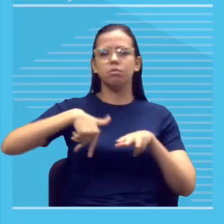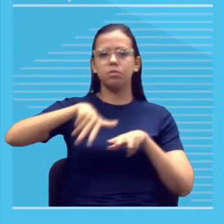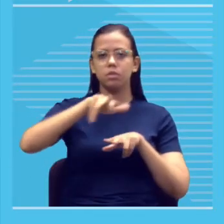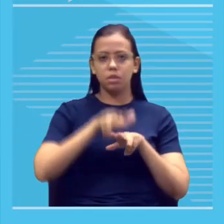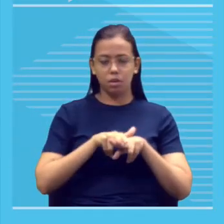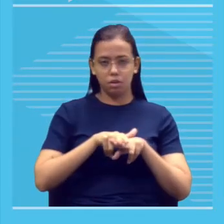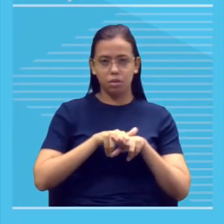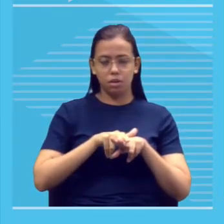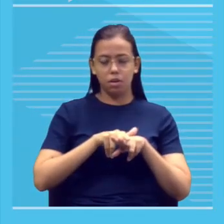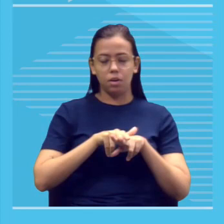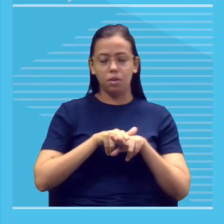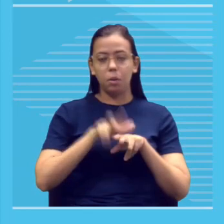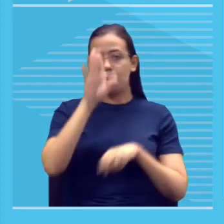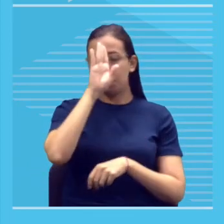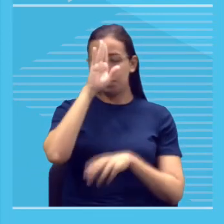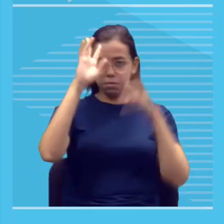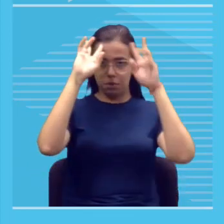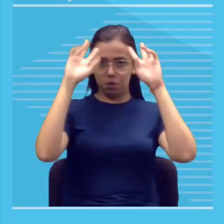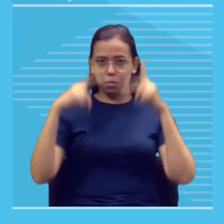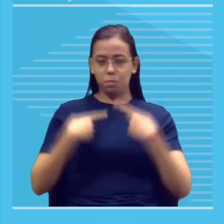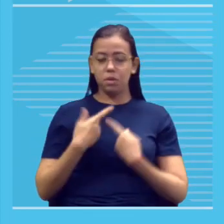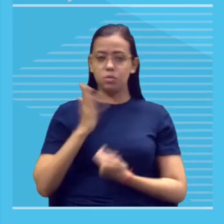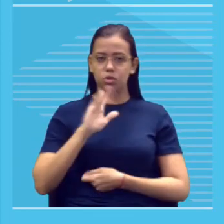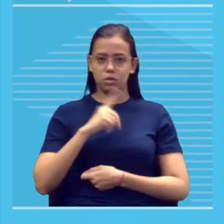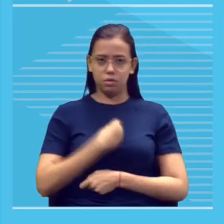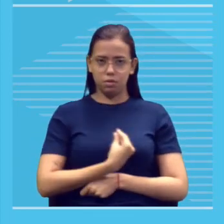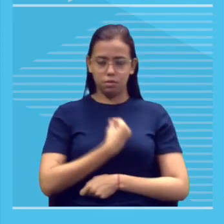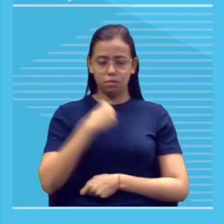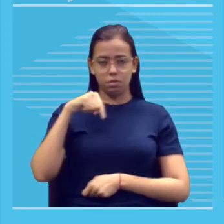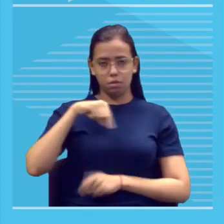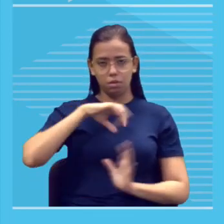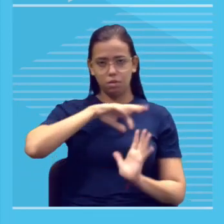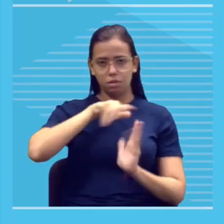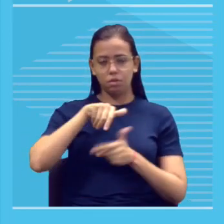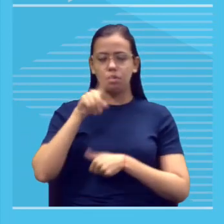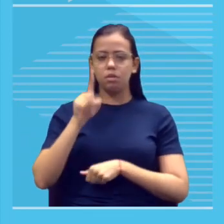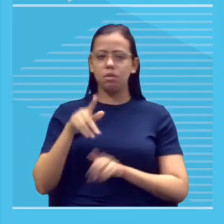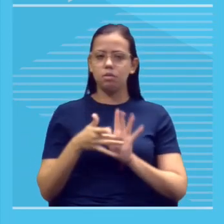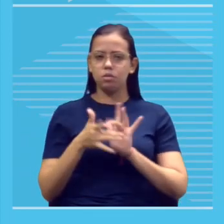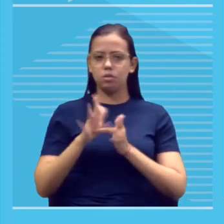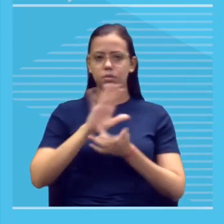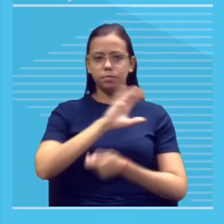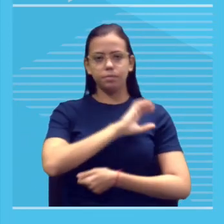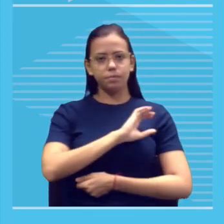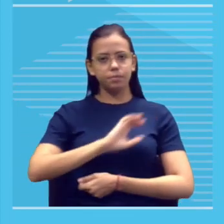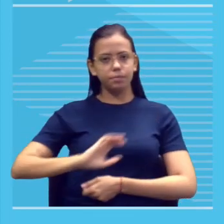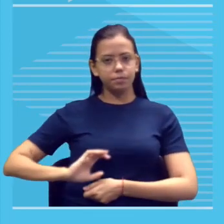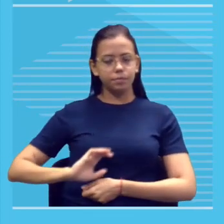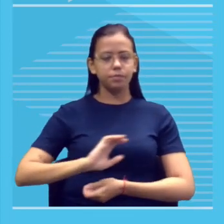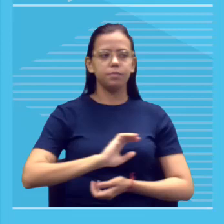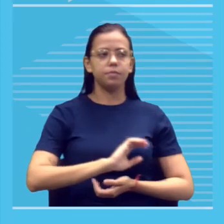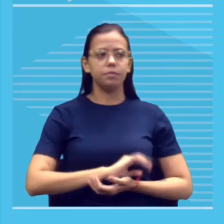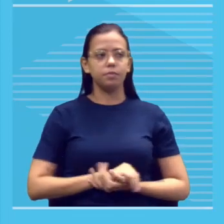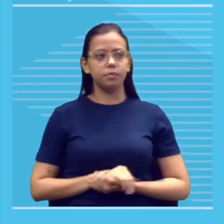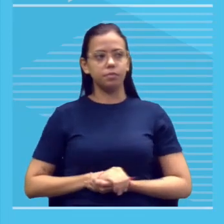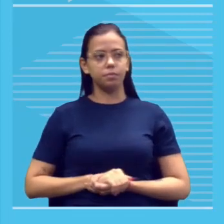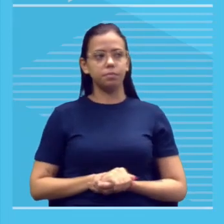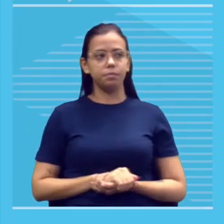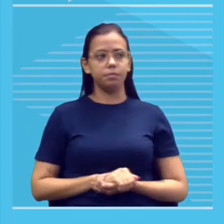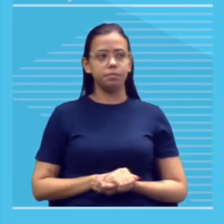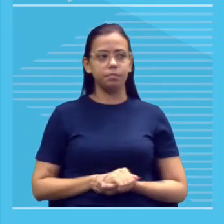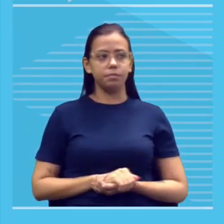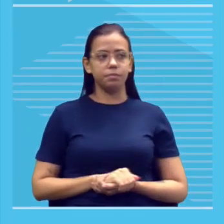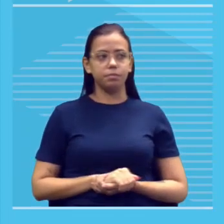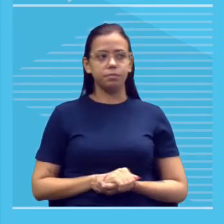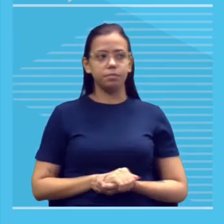maior ser humano que já passou pela terra foi Jesus Cristo e o seu